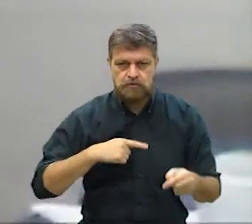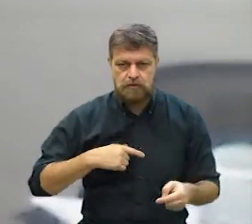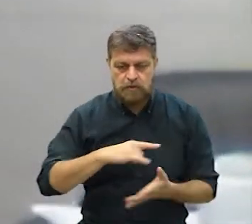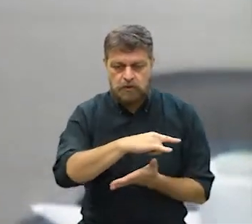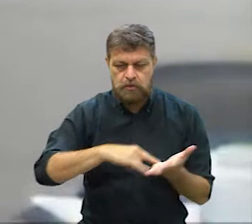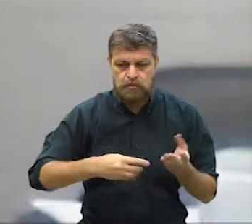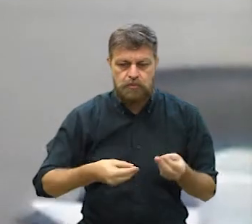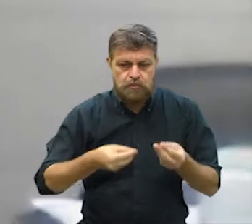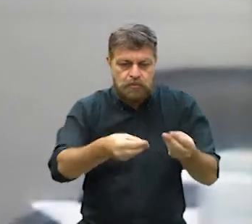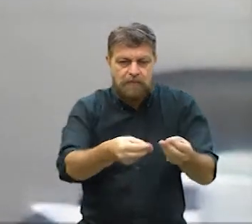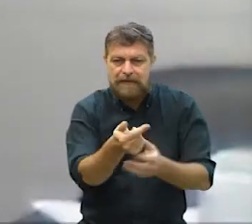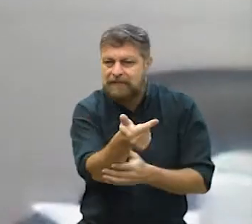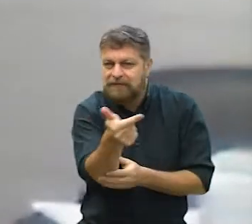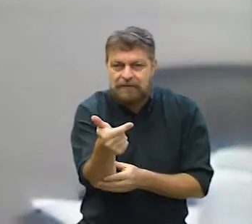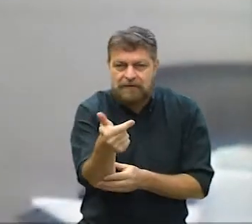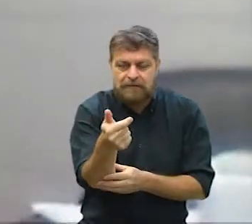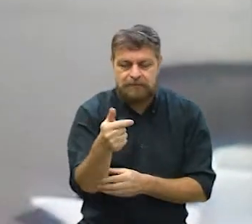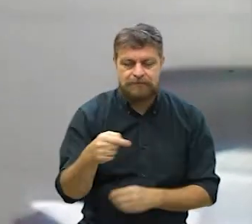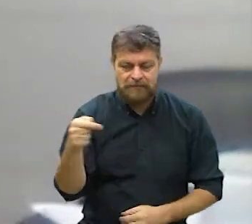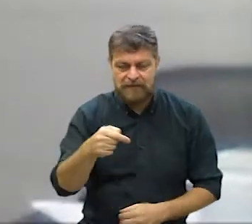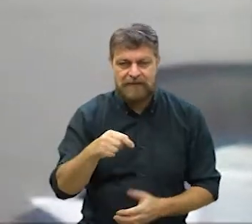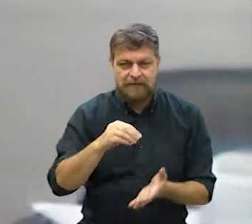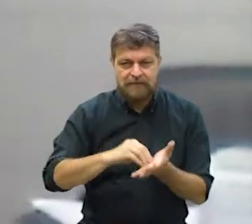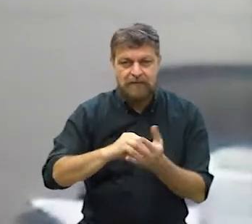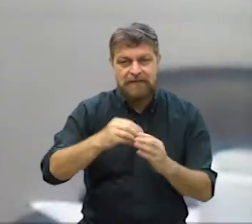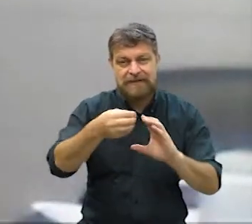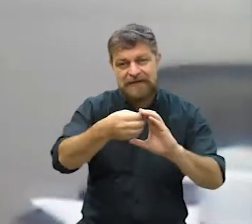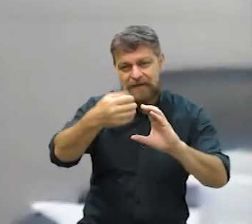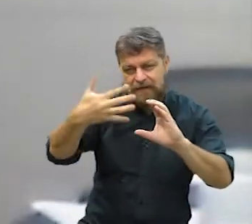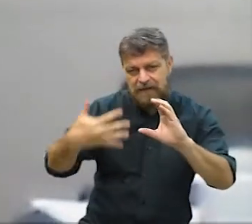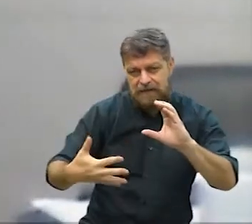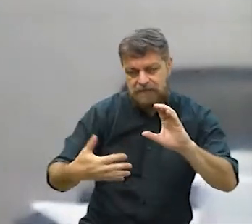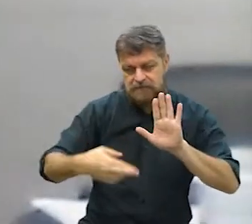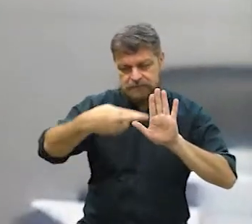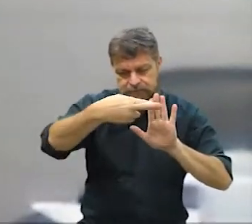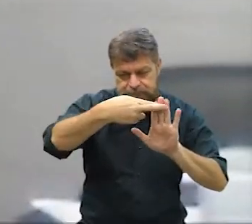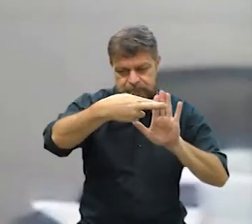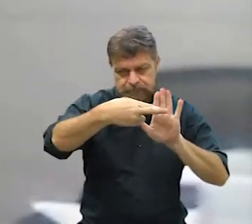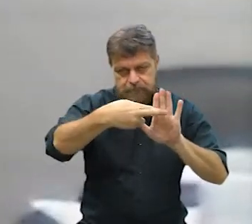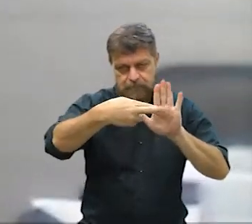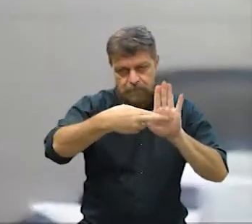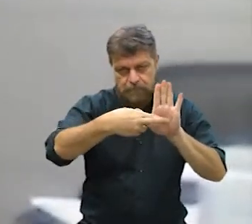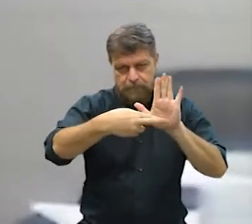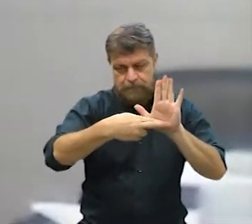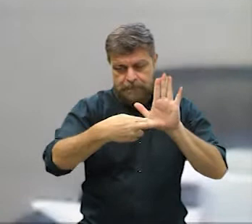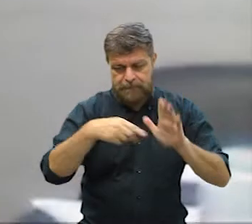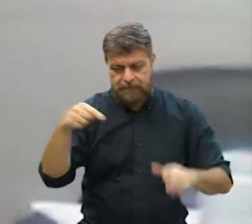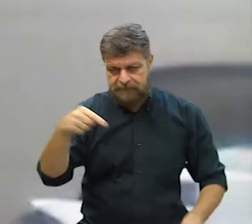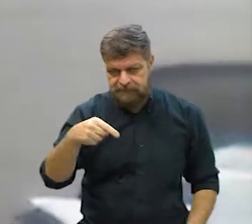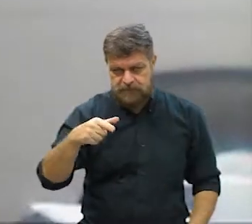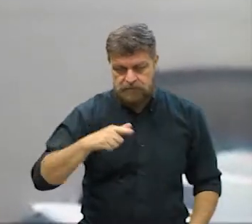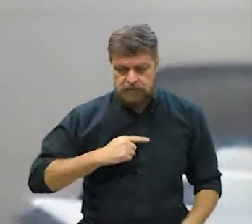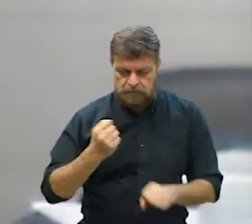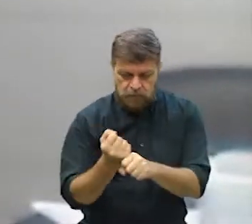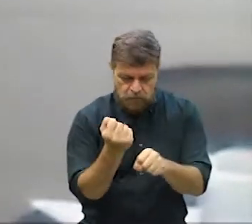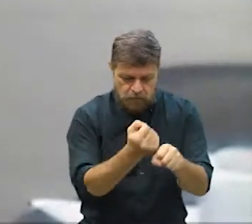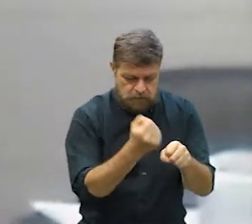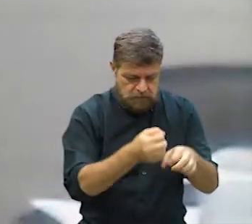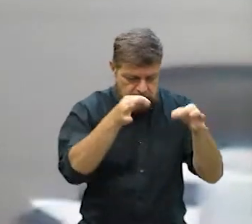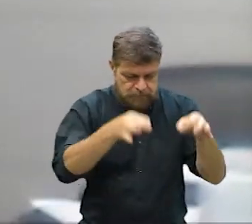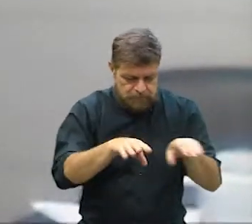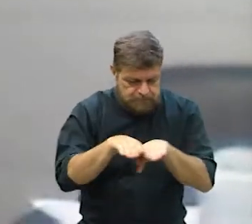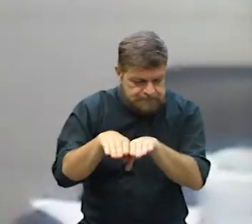solo, ou seja, que não tem uma característica ainda de regularidade, de